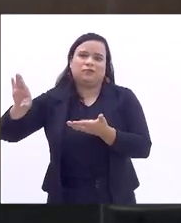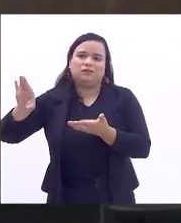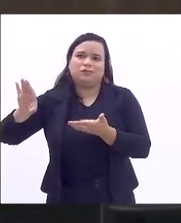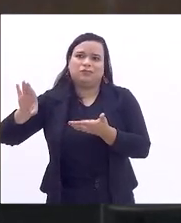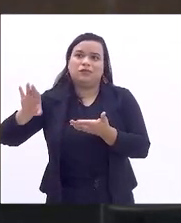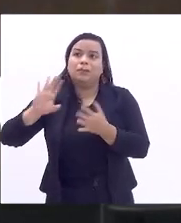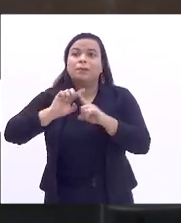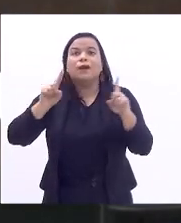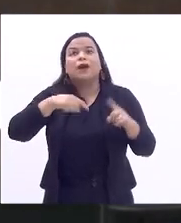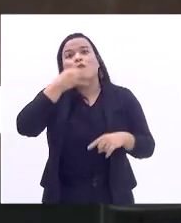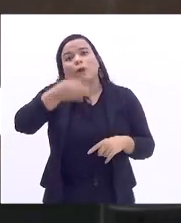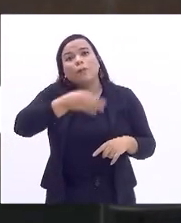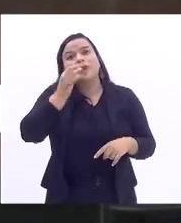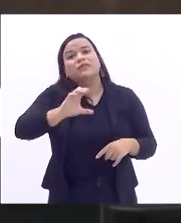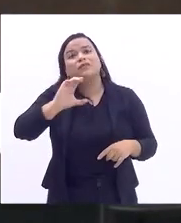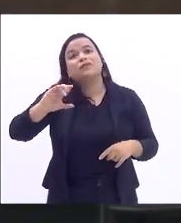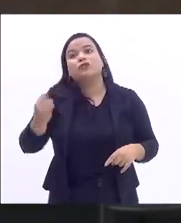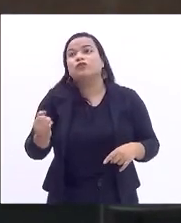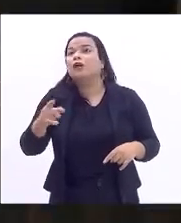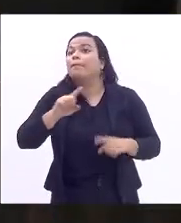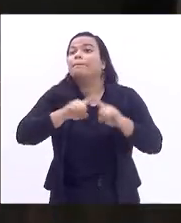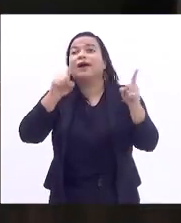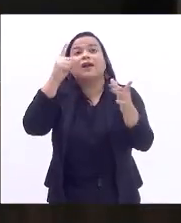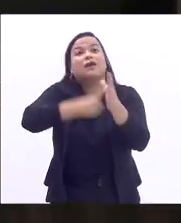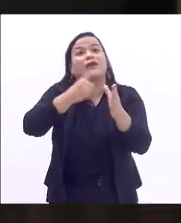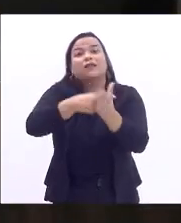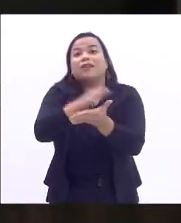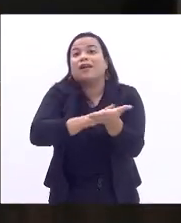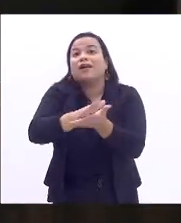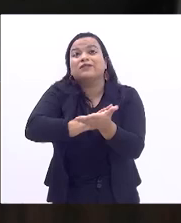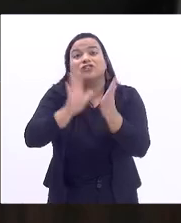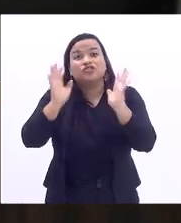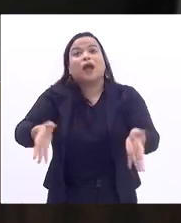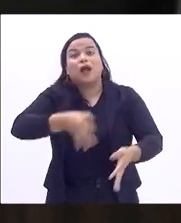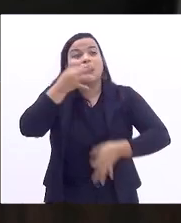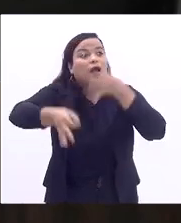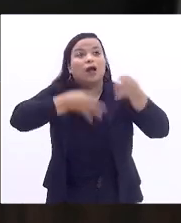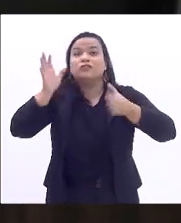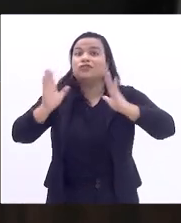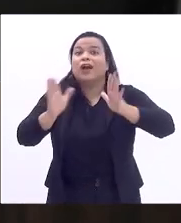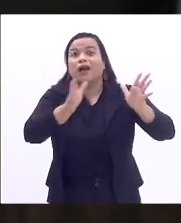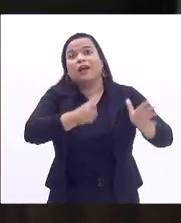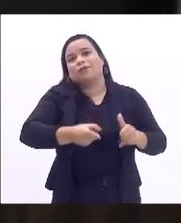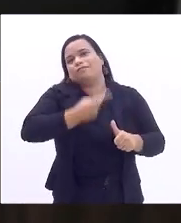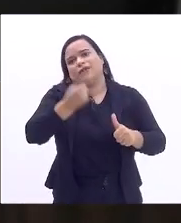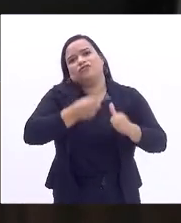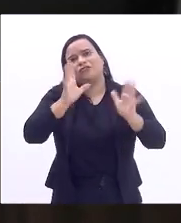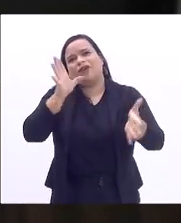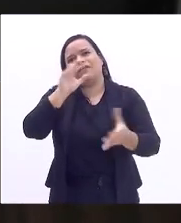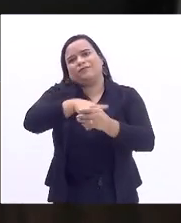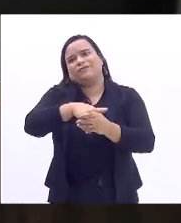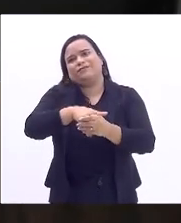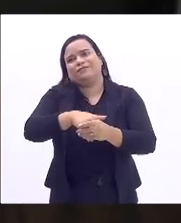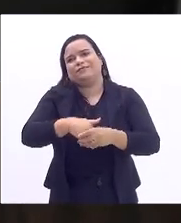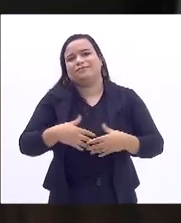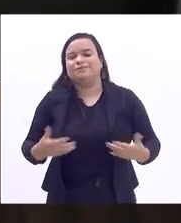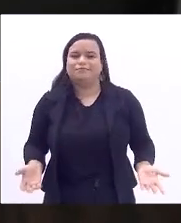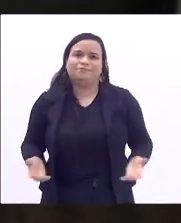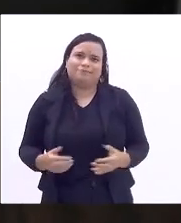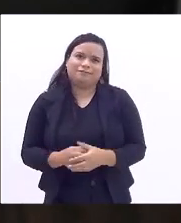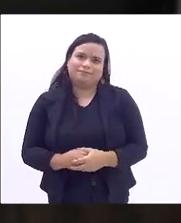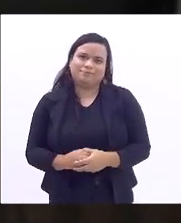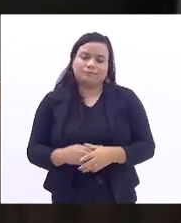parecer da ccj a gente pode mandar os mais a gente toma lá prendendo de pareceres de um aqui ele já voltou em primeira é só que é um precedente